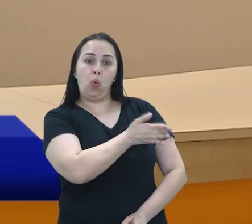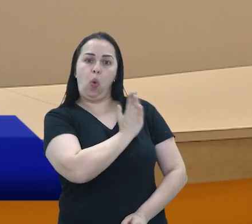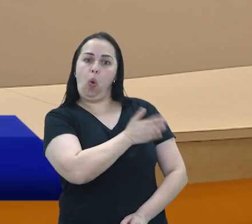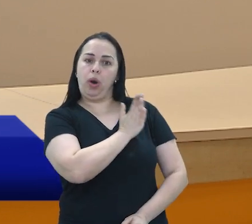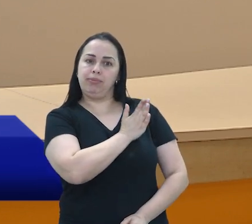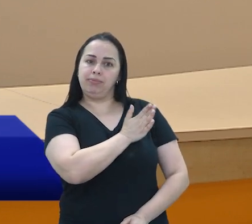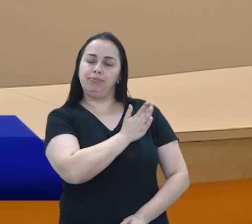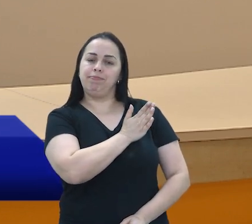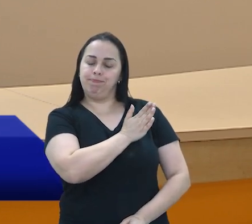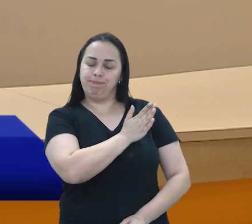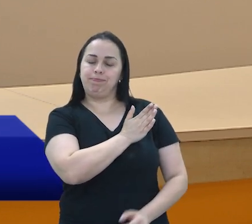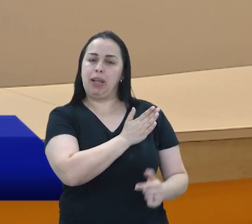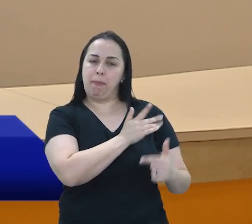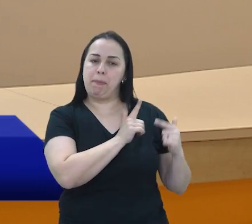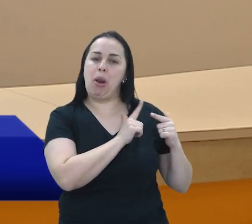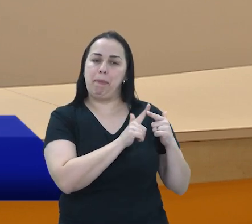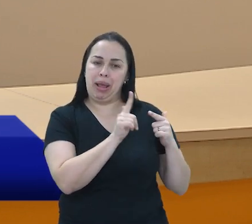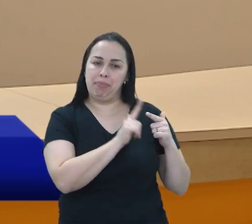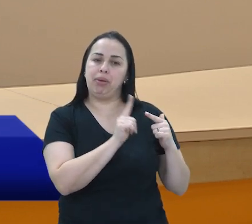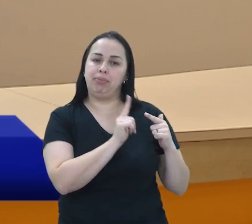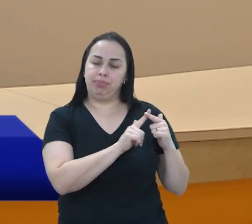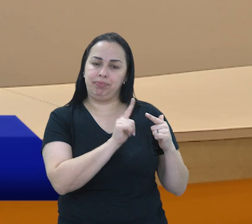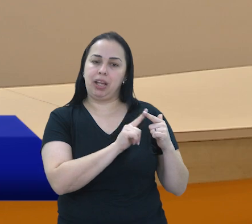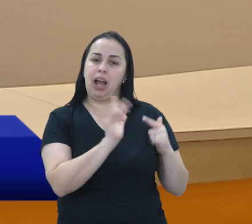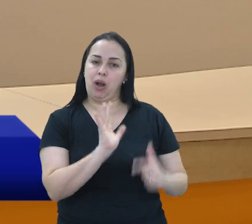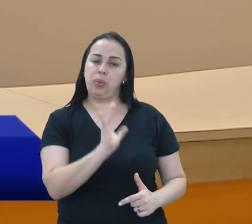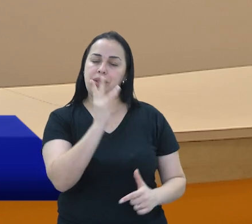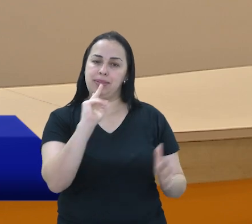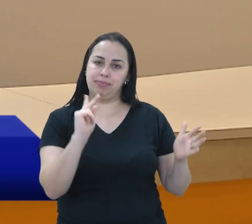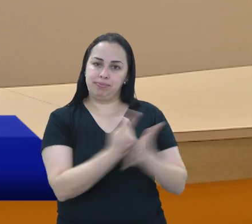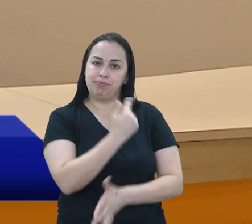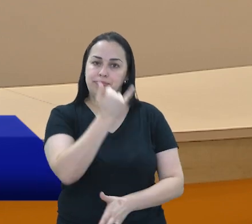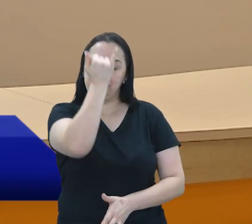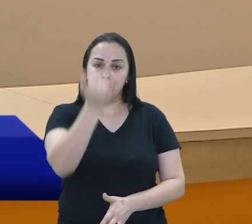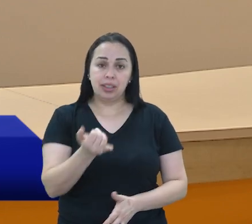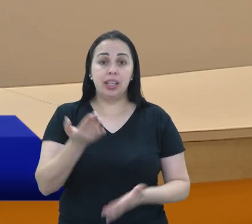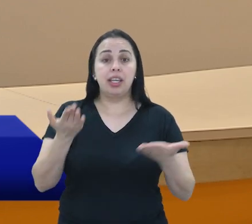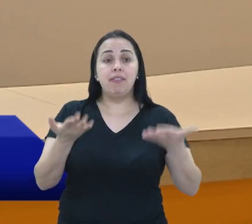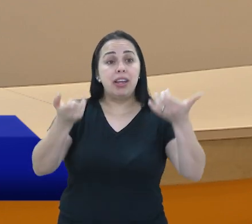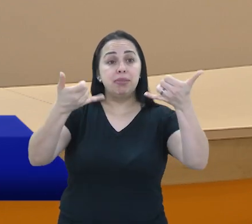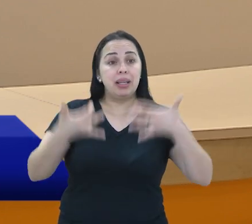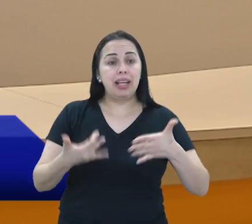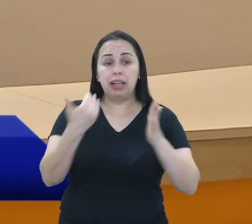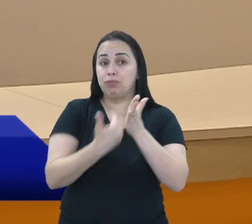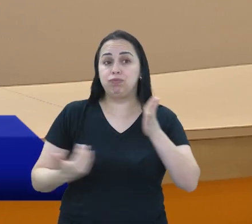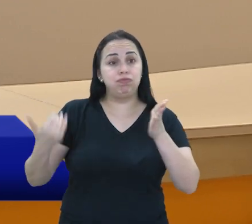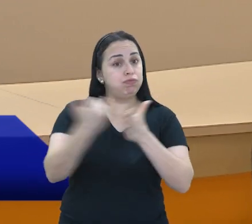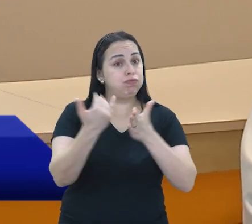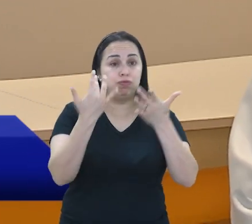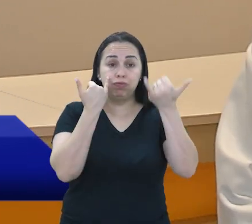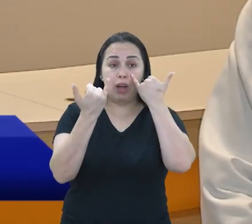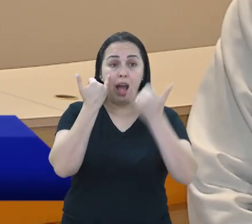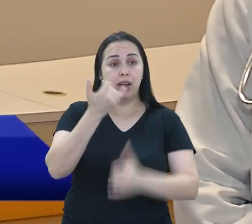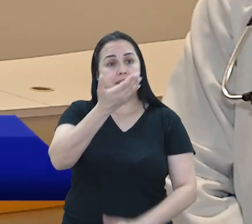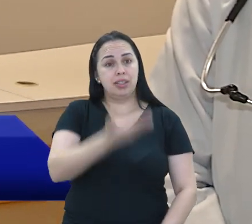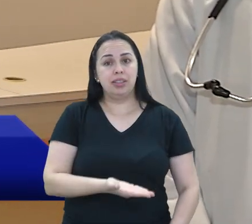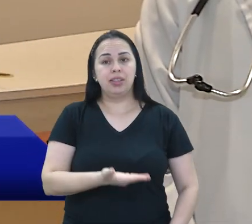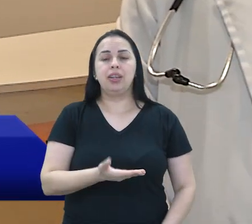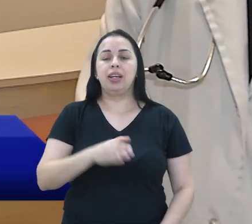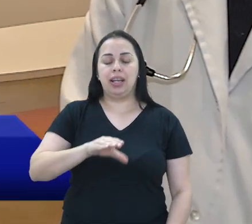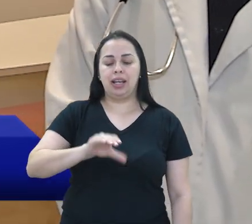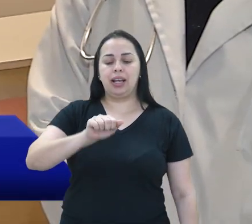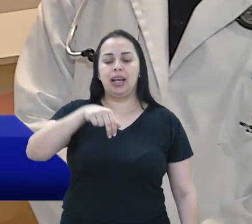também com alguns problemas cardíacos que possam surgir. E quem vai trazer mais informações para a gente sobre este assunto é